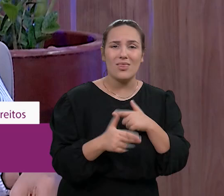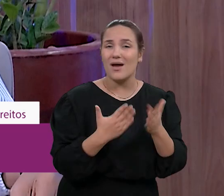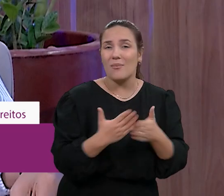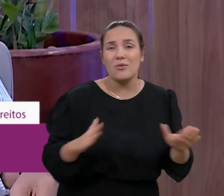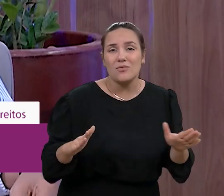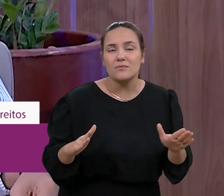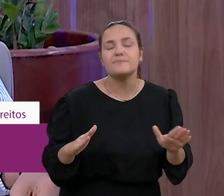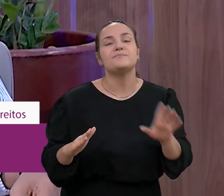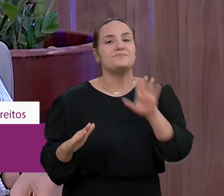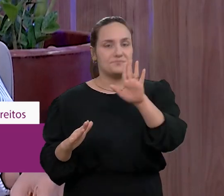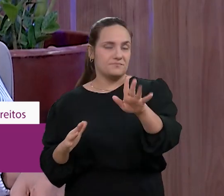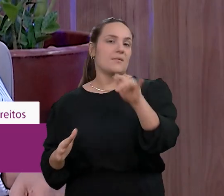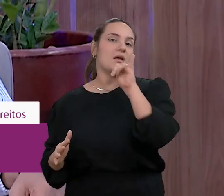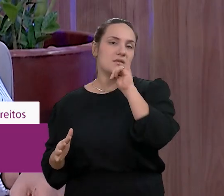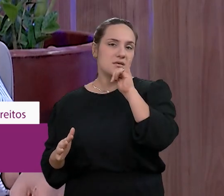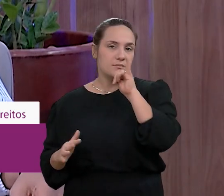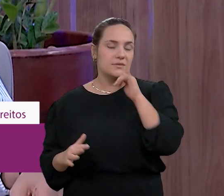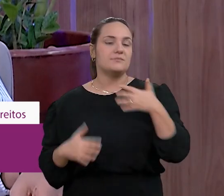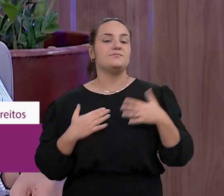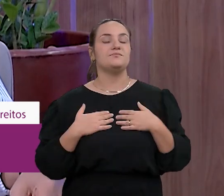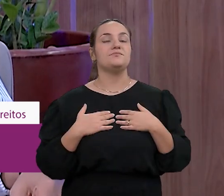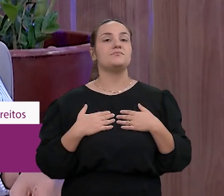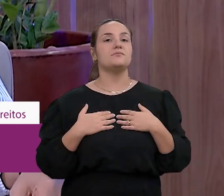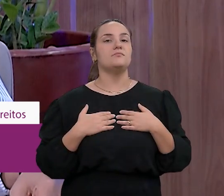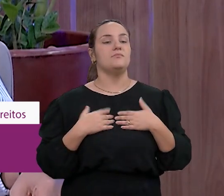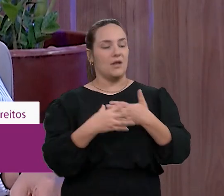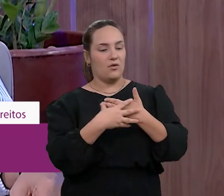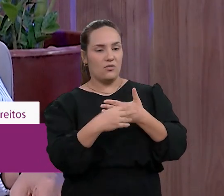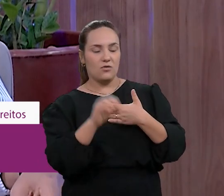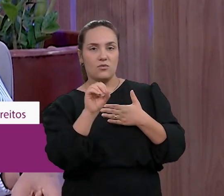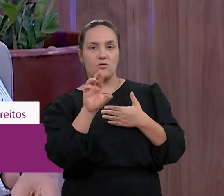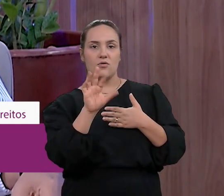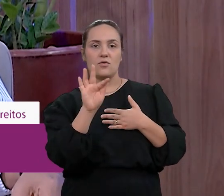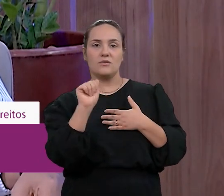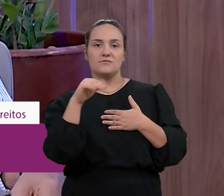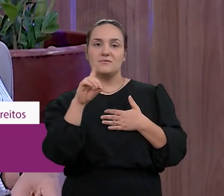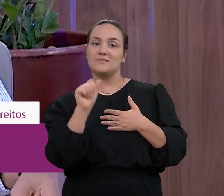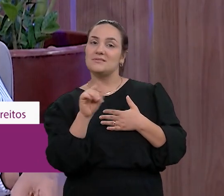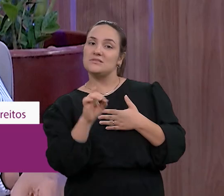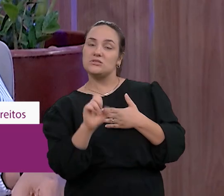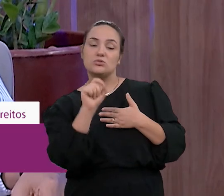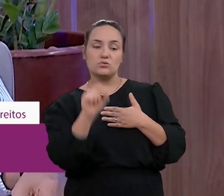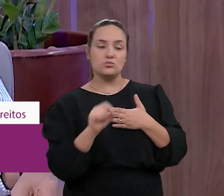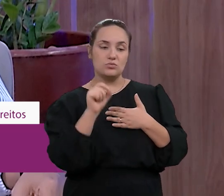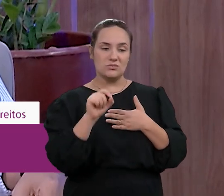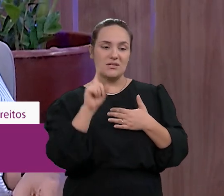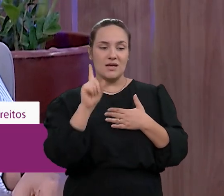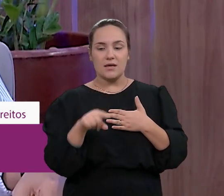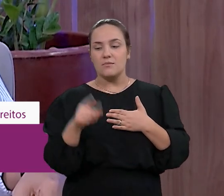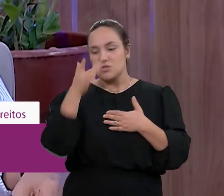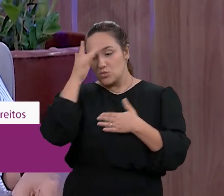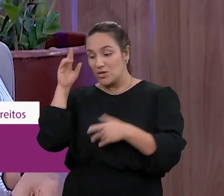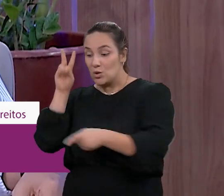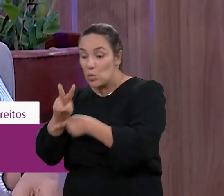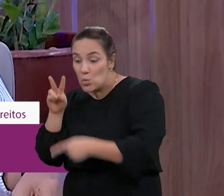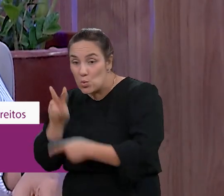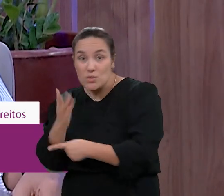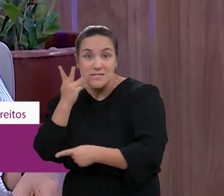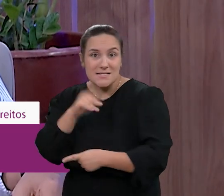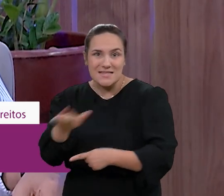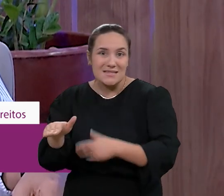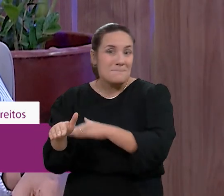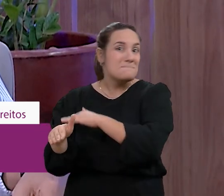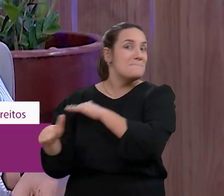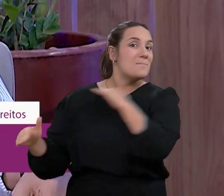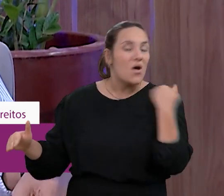né então para nós da coalizão orfandade direitos a orfandade ela é instaurada por uma morte de um cuidador Então